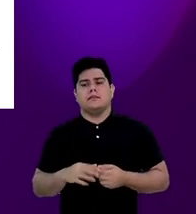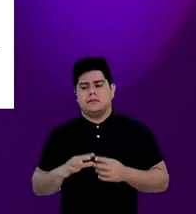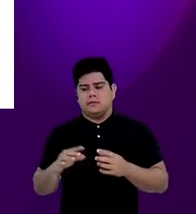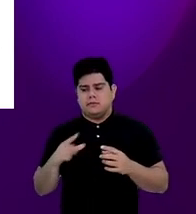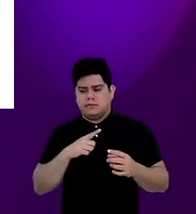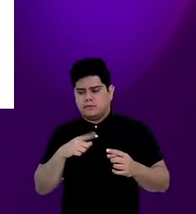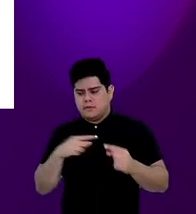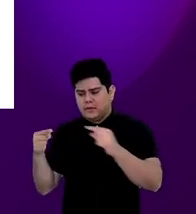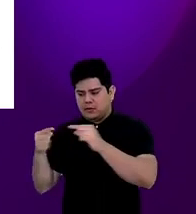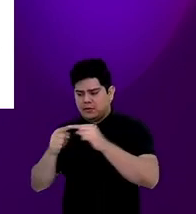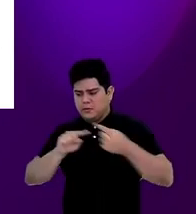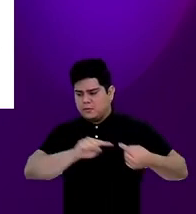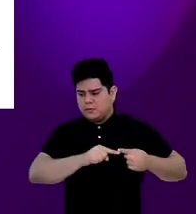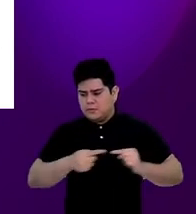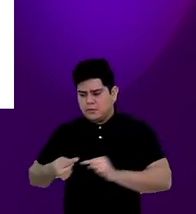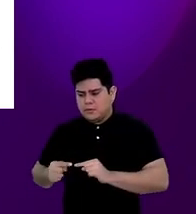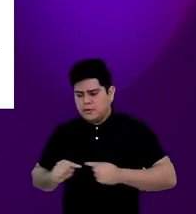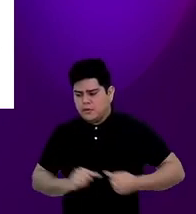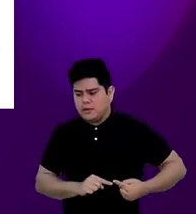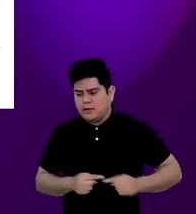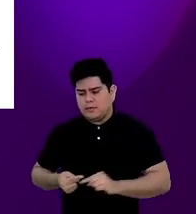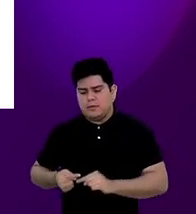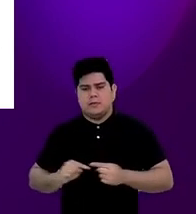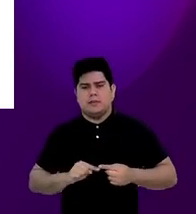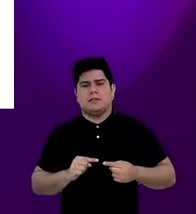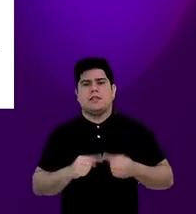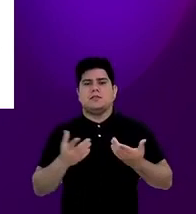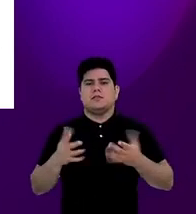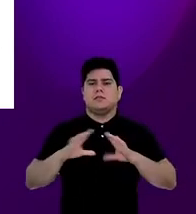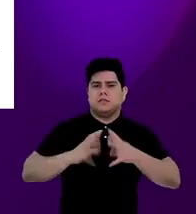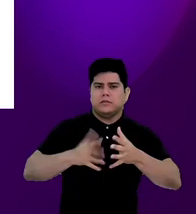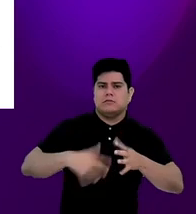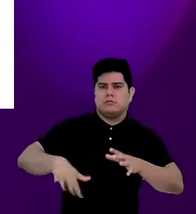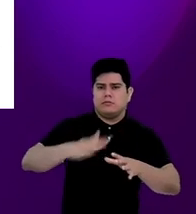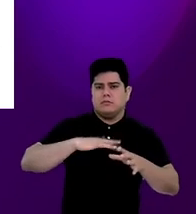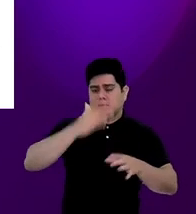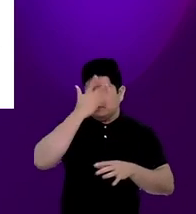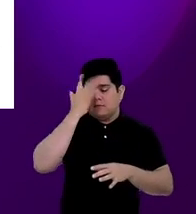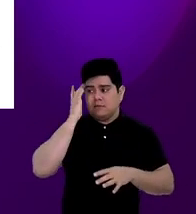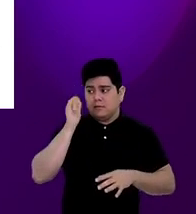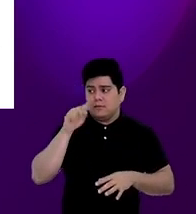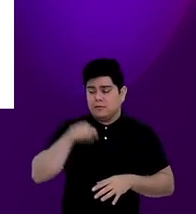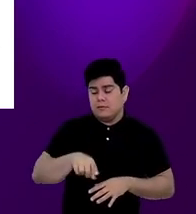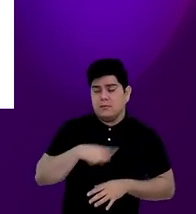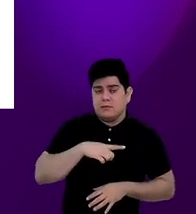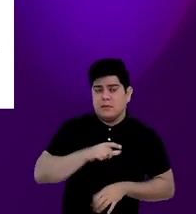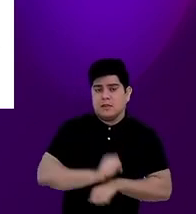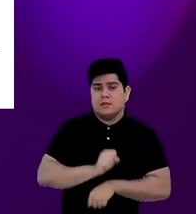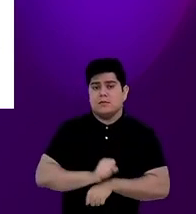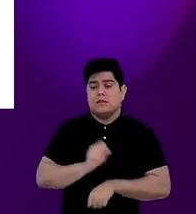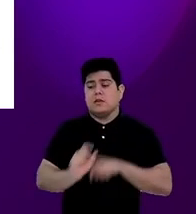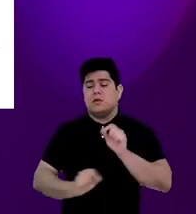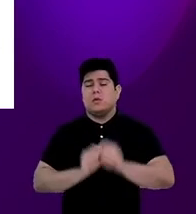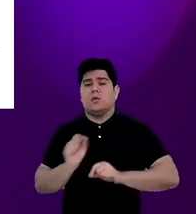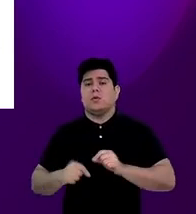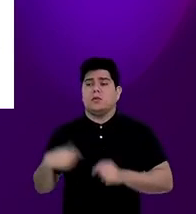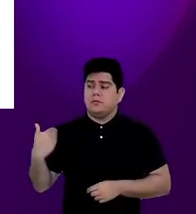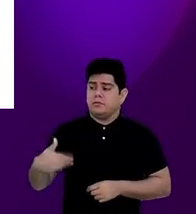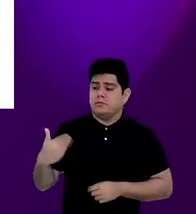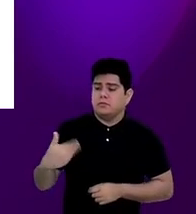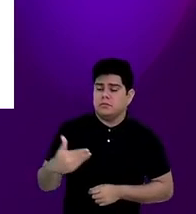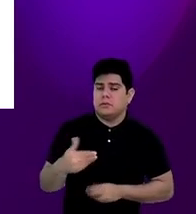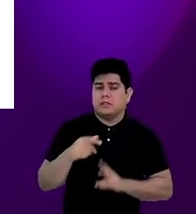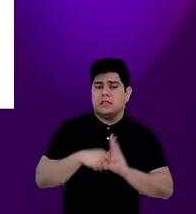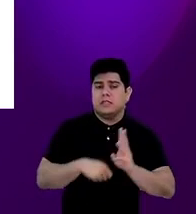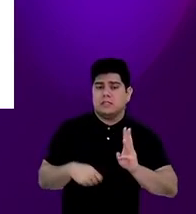combinações de terapias existentes nessa população, o que se espera é uma sobrevida livre de progressão de menos de 3